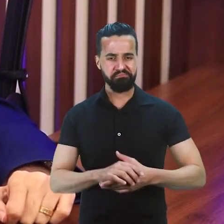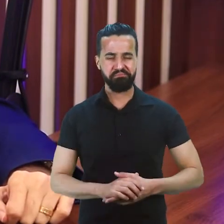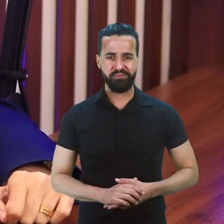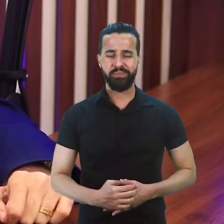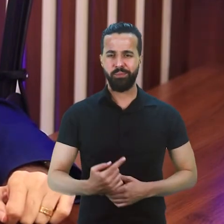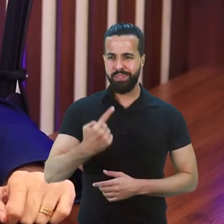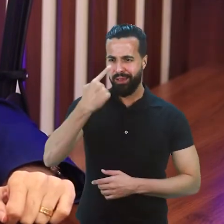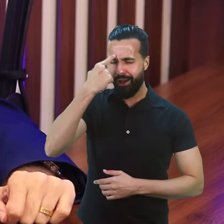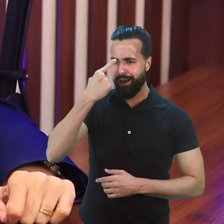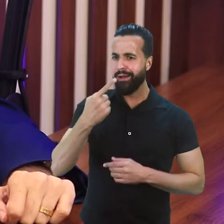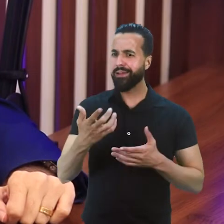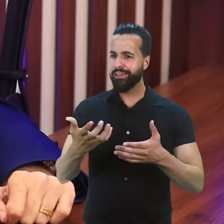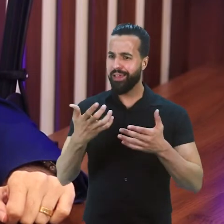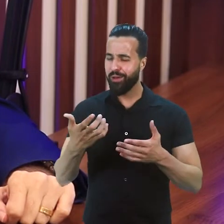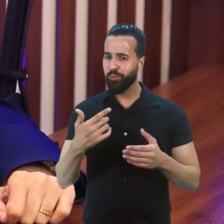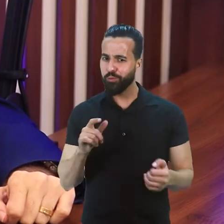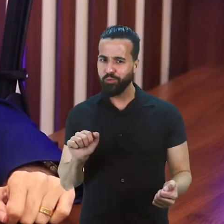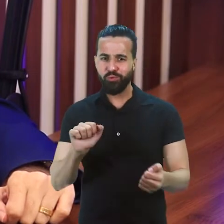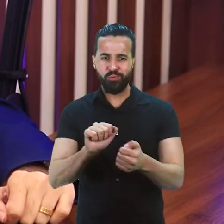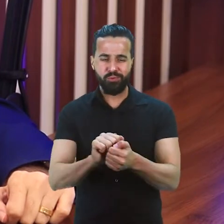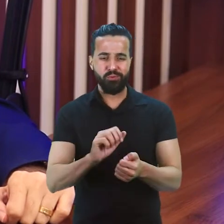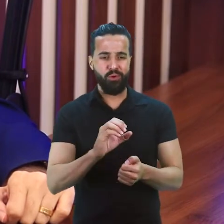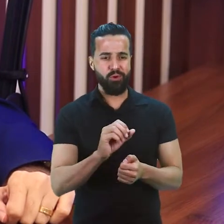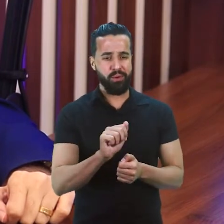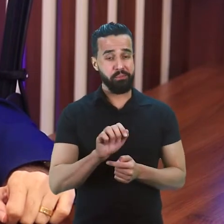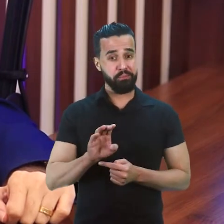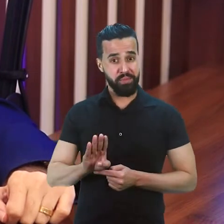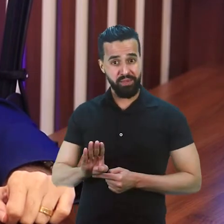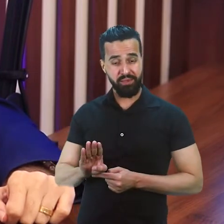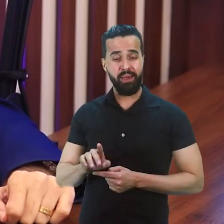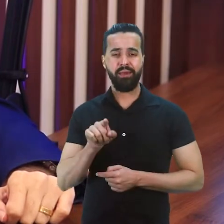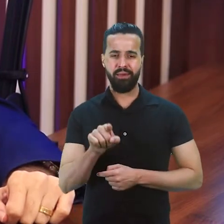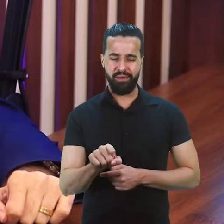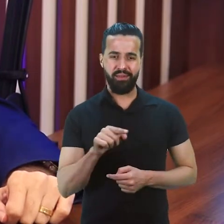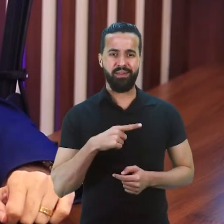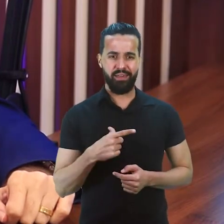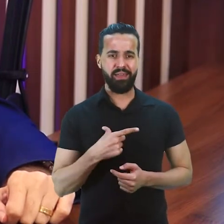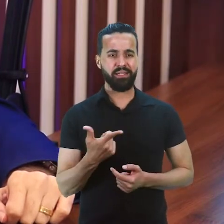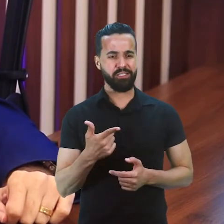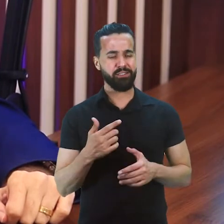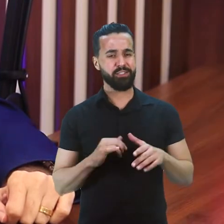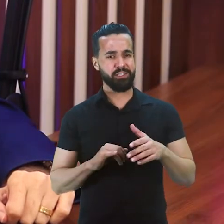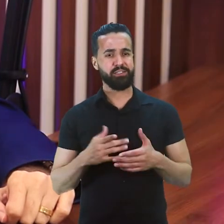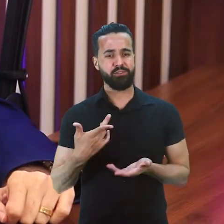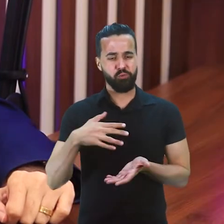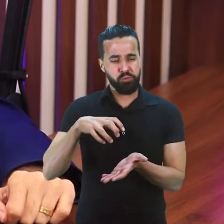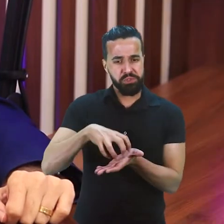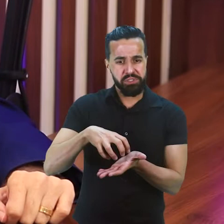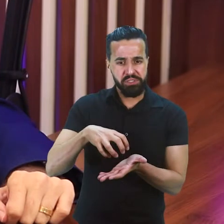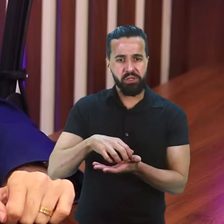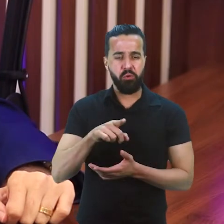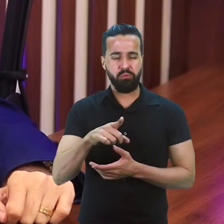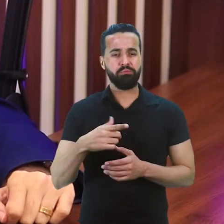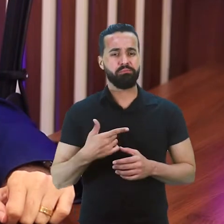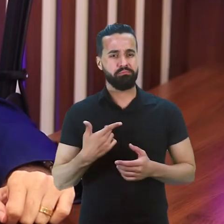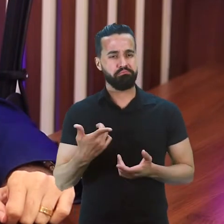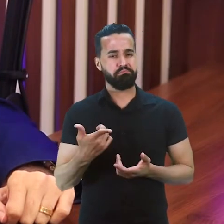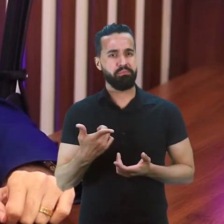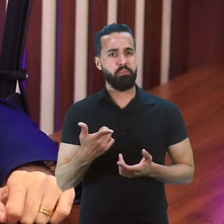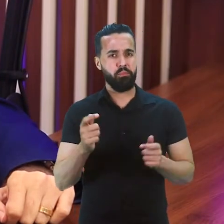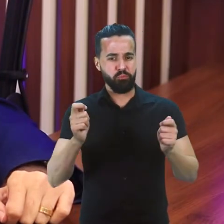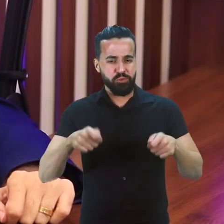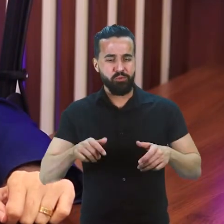tentar envolver a OAB. Sim. Falei assim, a instituição de peso, né? que tem o dever de